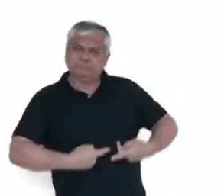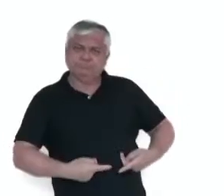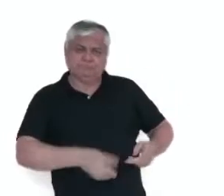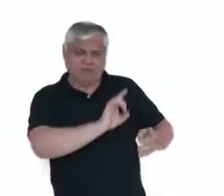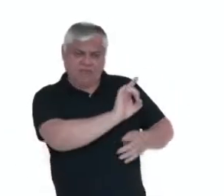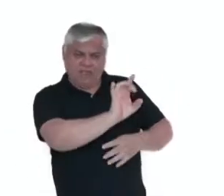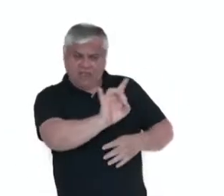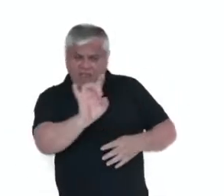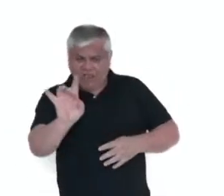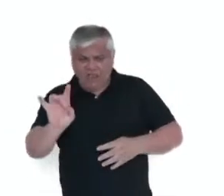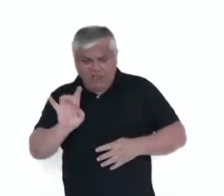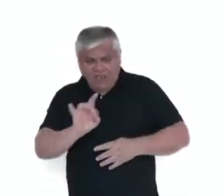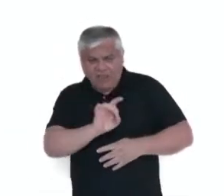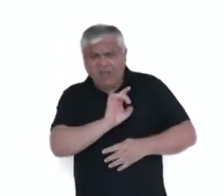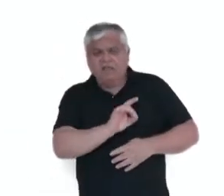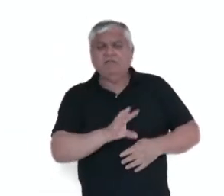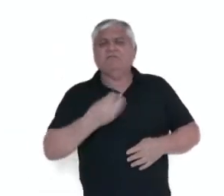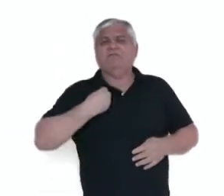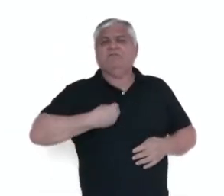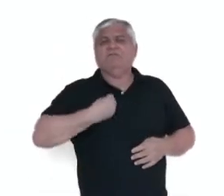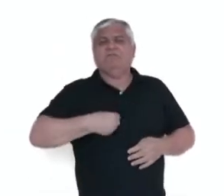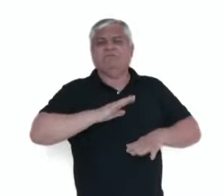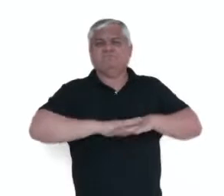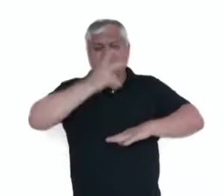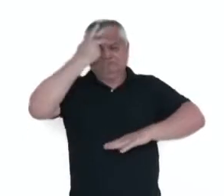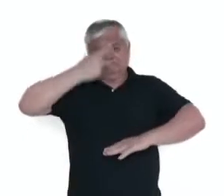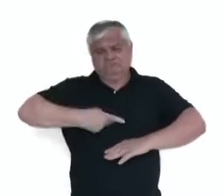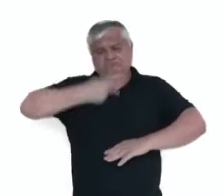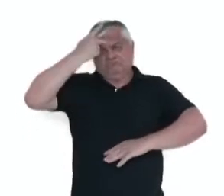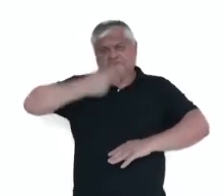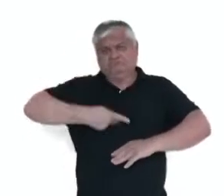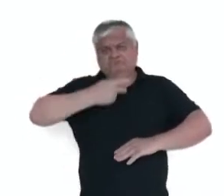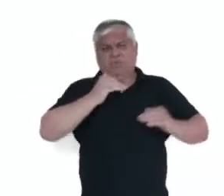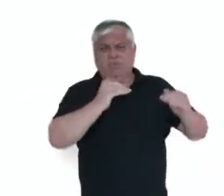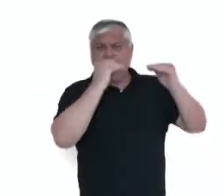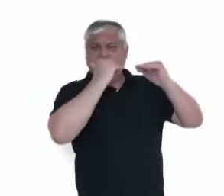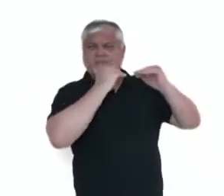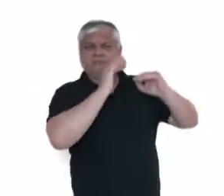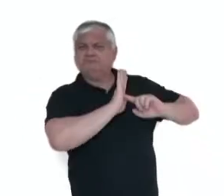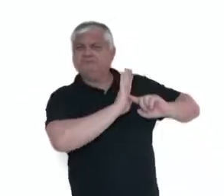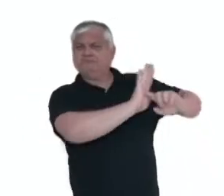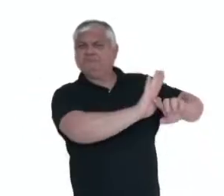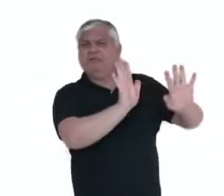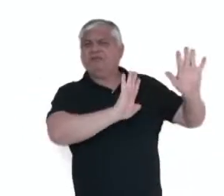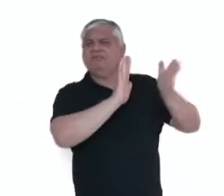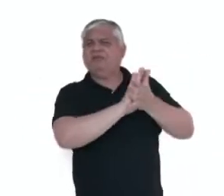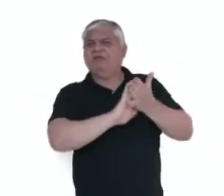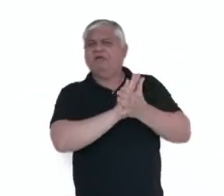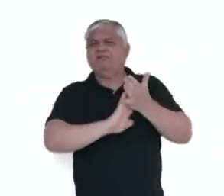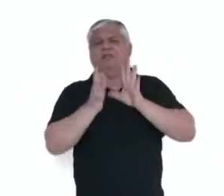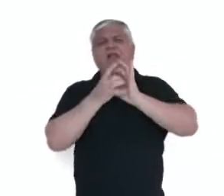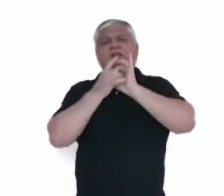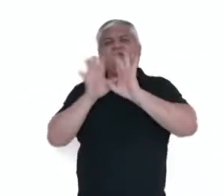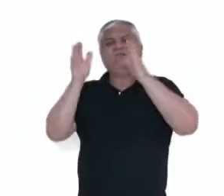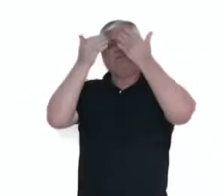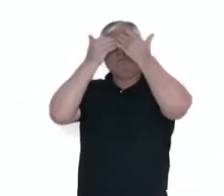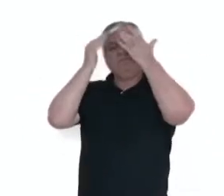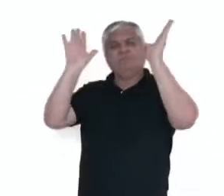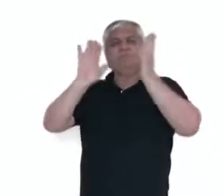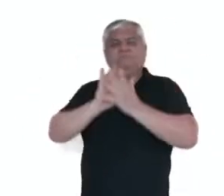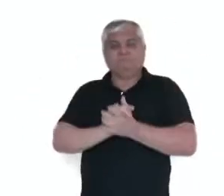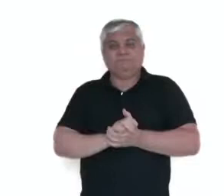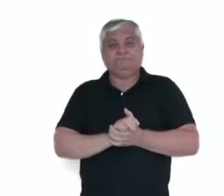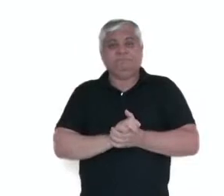indivíduo viveria como dono de si, sem leis a seguir. A noção de estado de natureza caracteriza